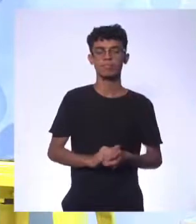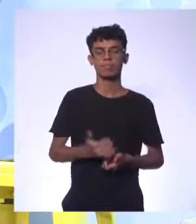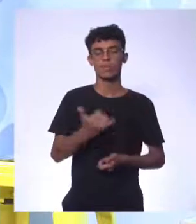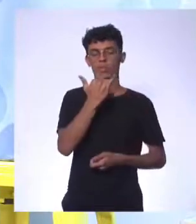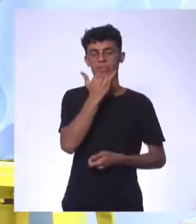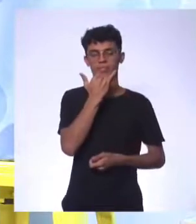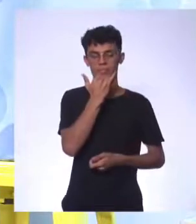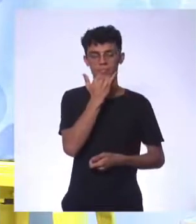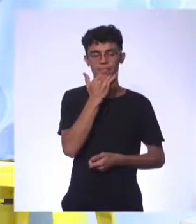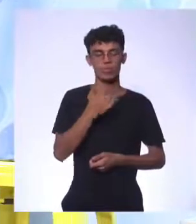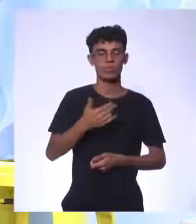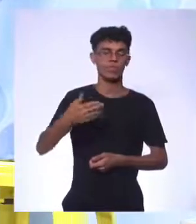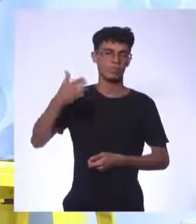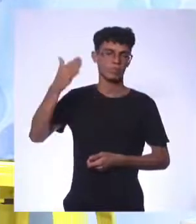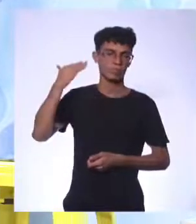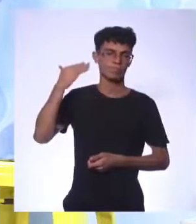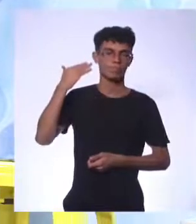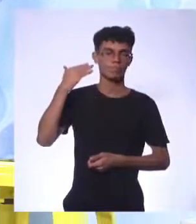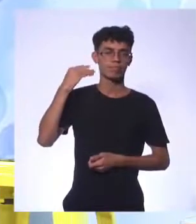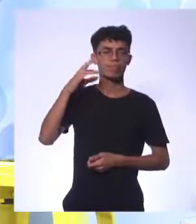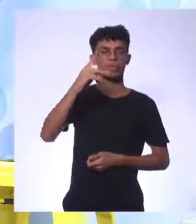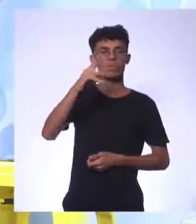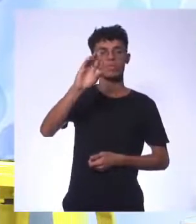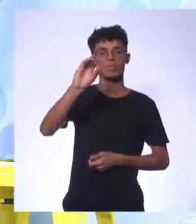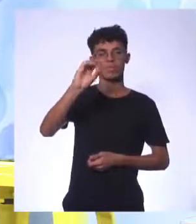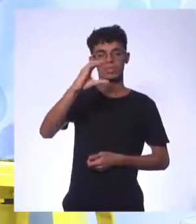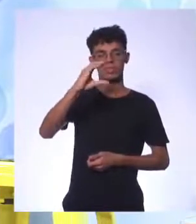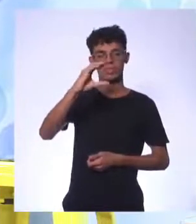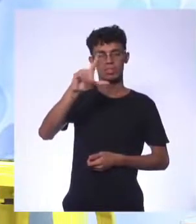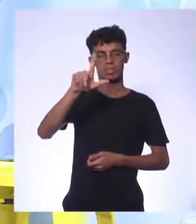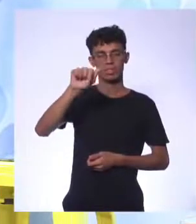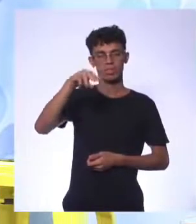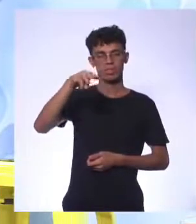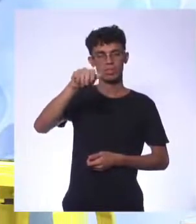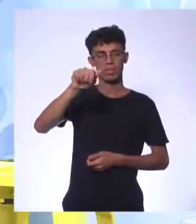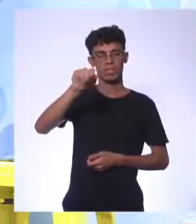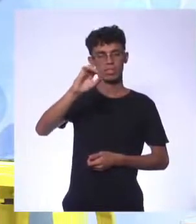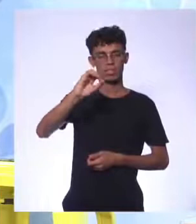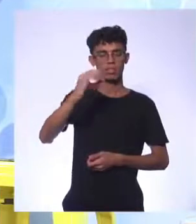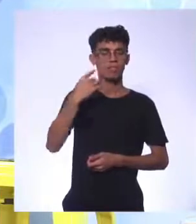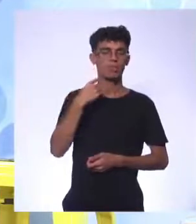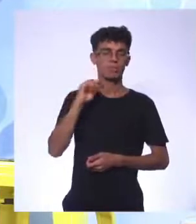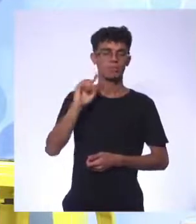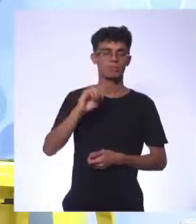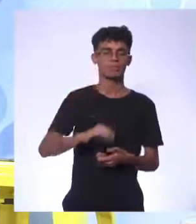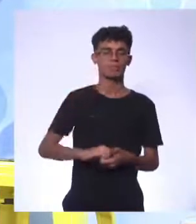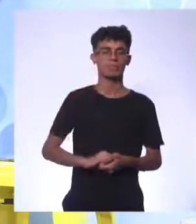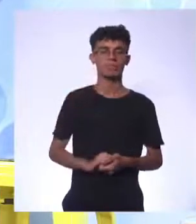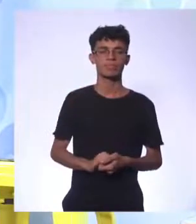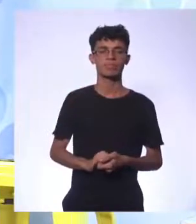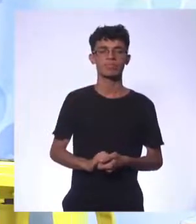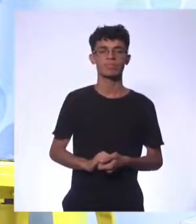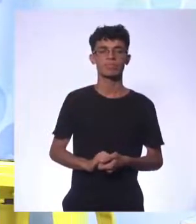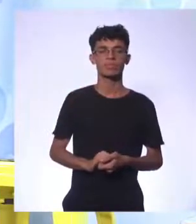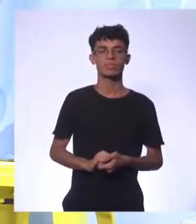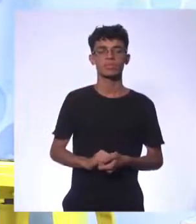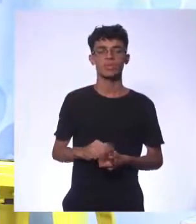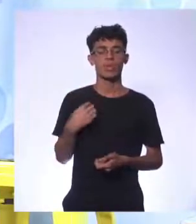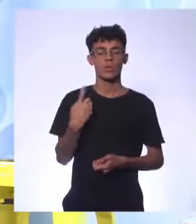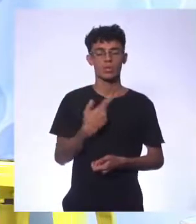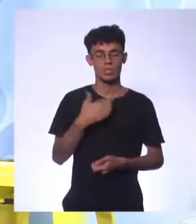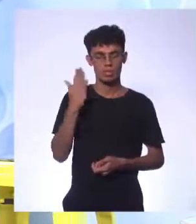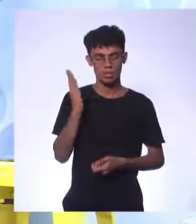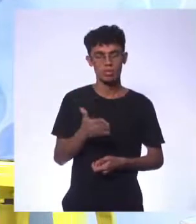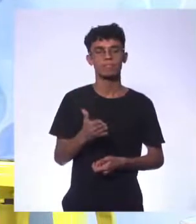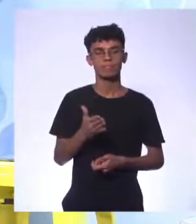pouquinho a Conjuração Mineira e eu vou deixar a dica não de livro ainda, mas da aula da Conjuração Mineira que a gente já